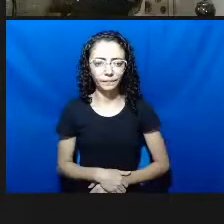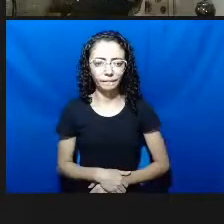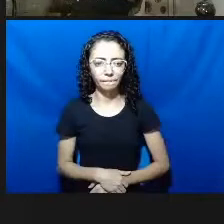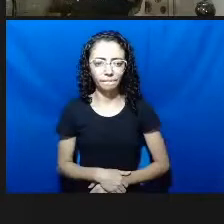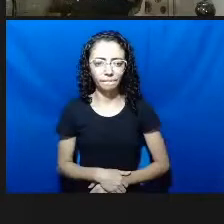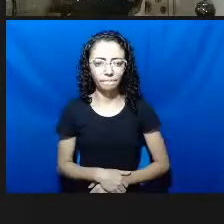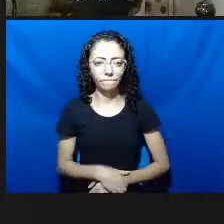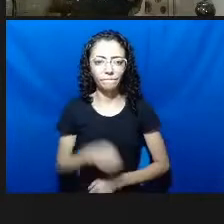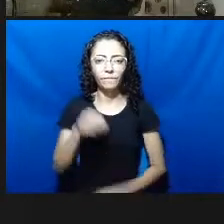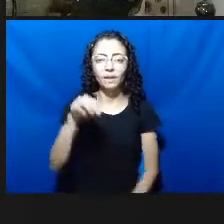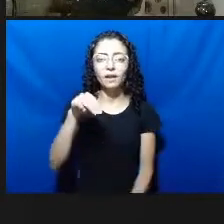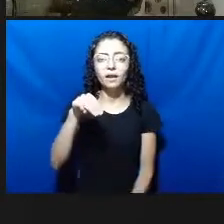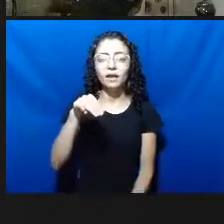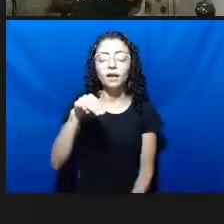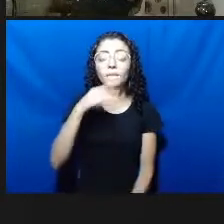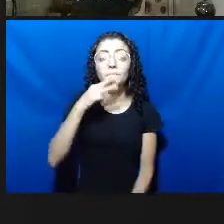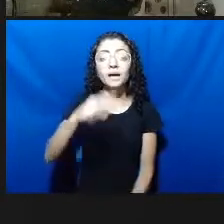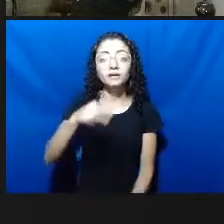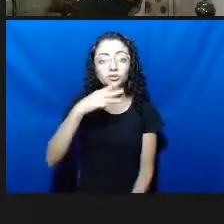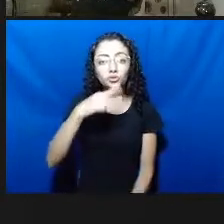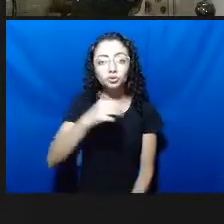março de 1938.